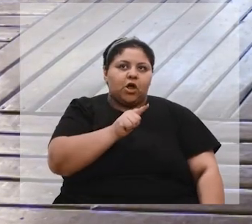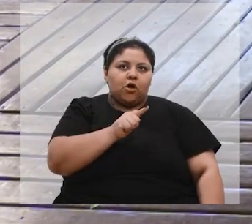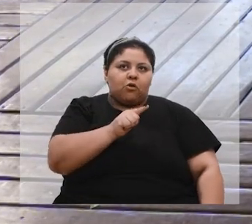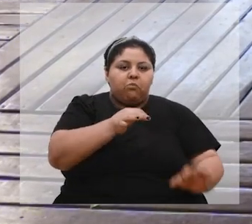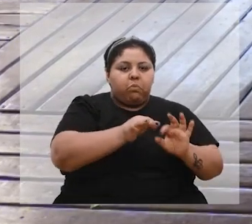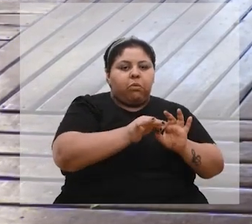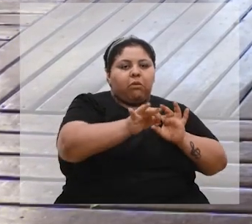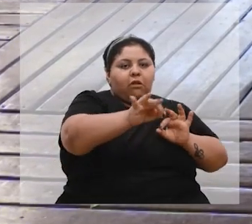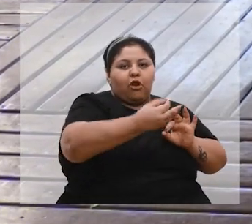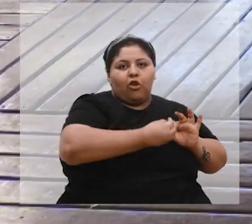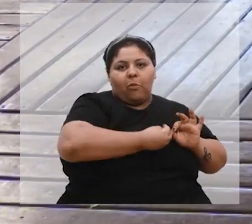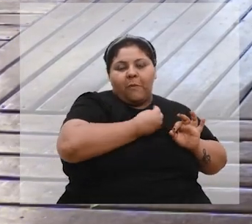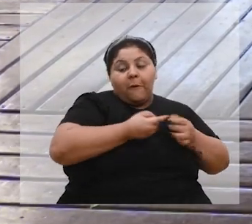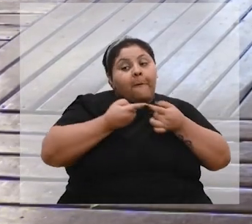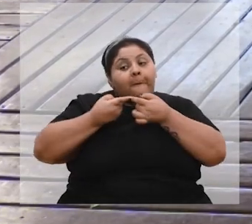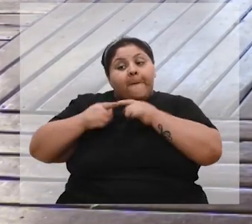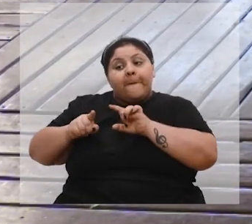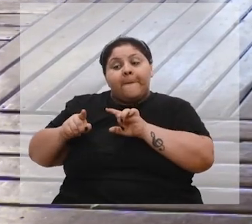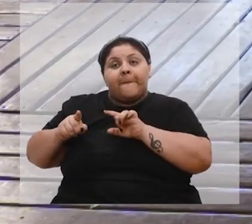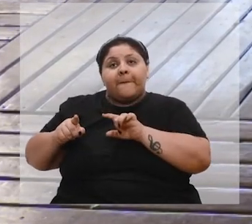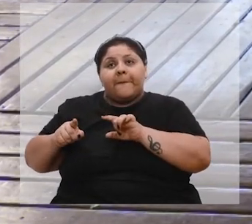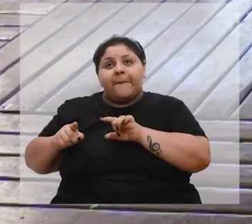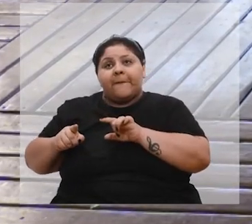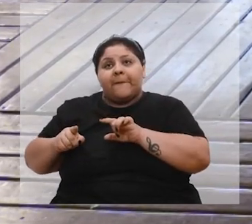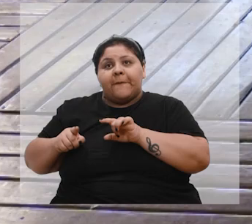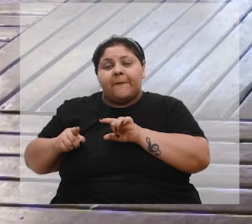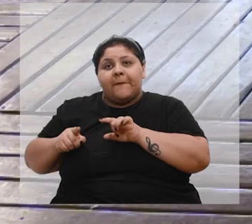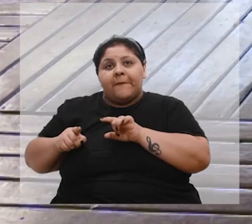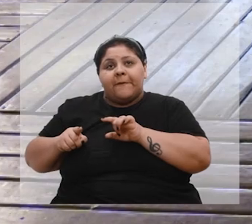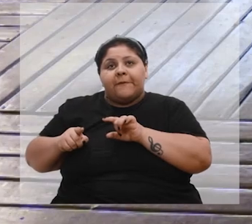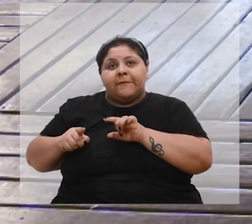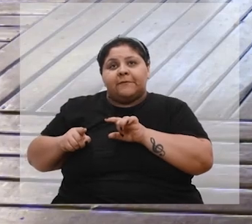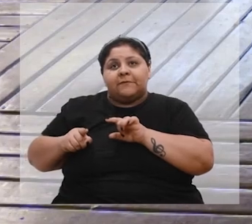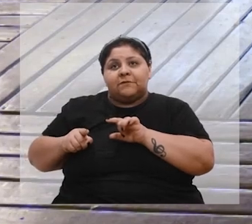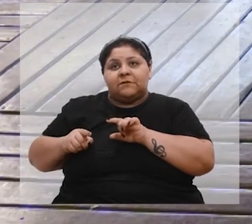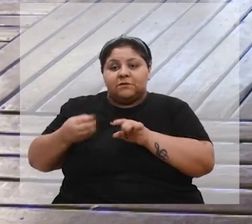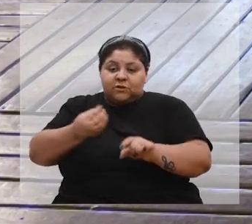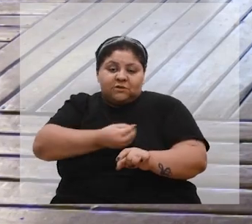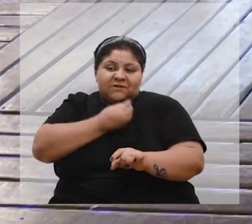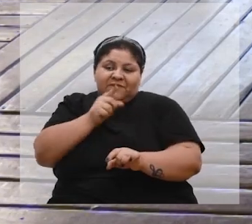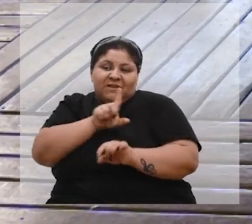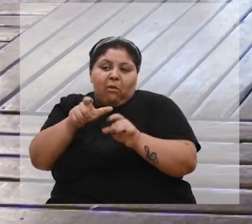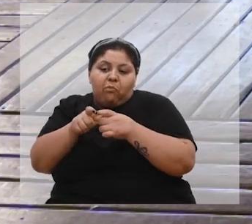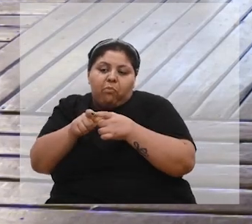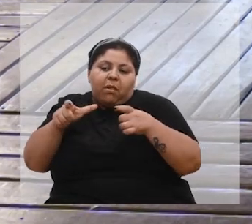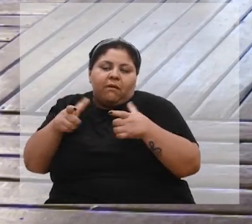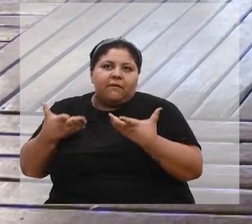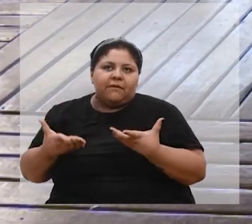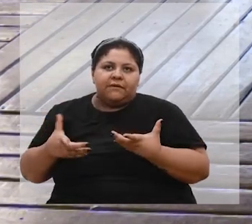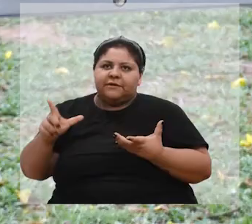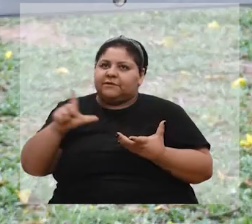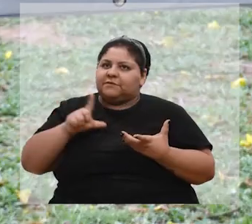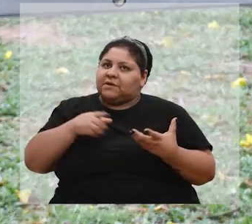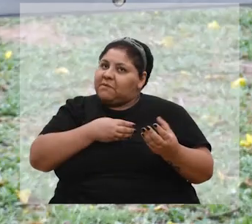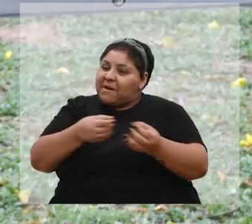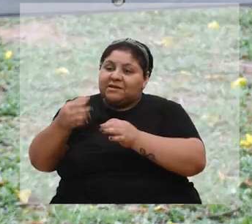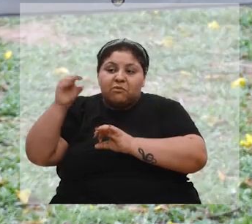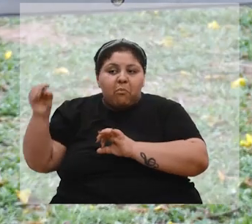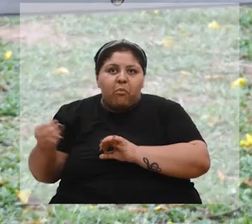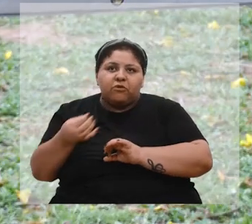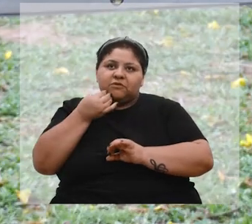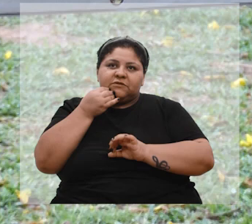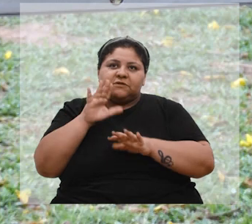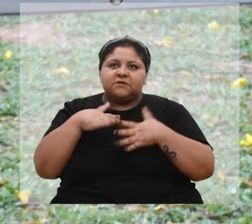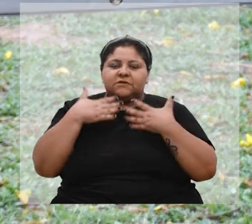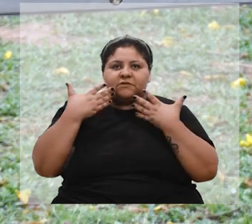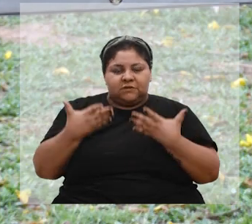em longevidade, de alguma maneira, mas o nosso recorte de vida não é tão mais amplo assim. E a gente tem muito